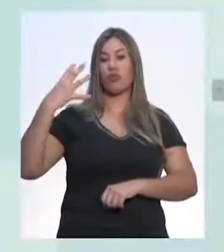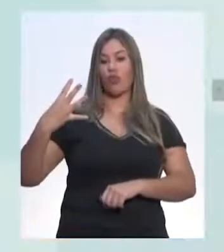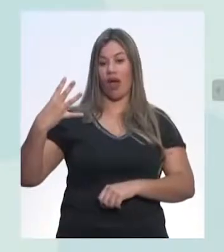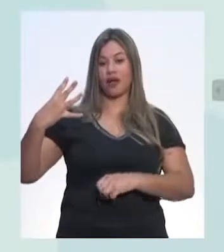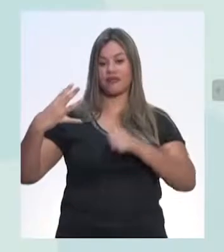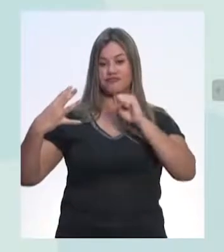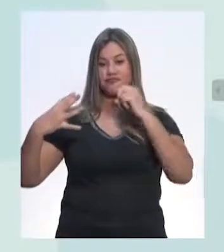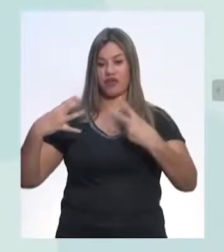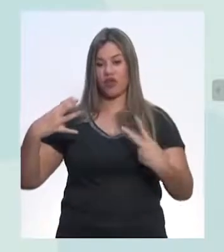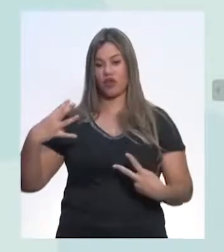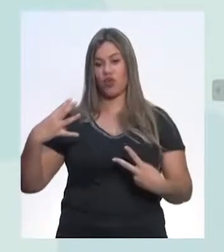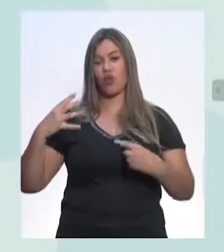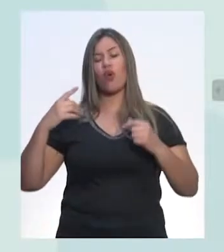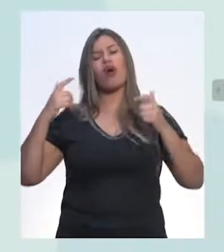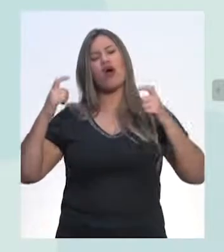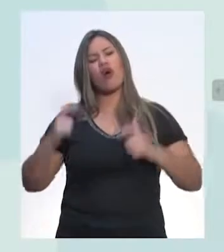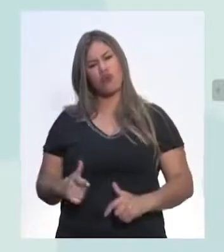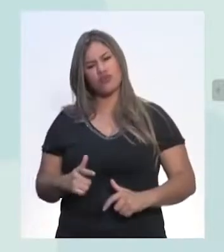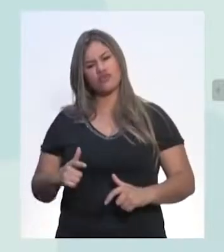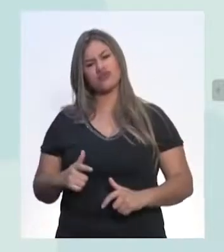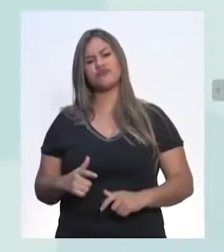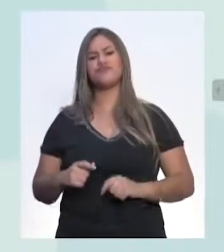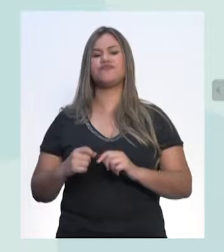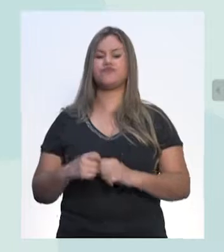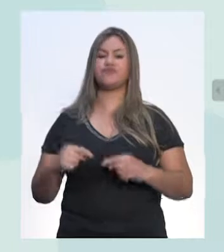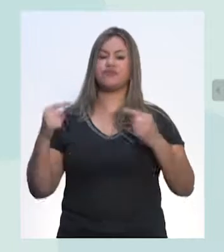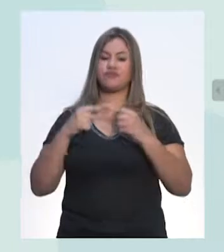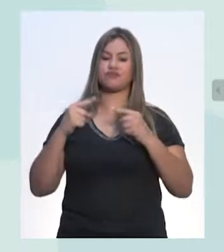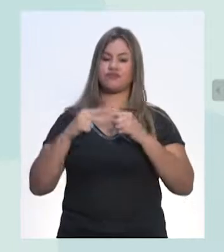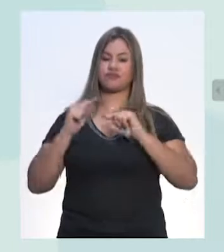valores, aonde desses 4,